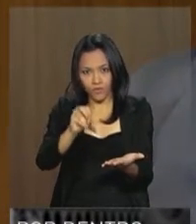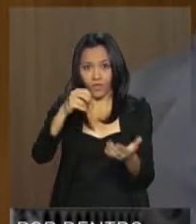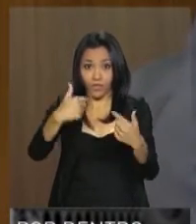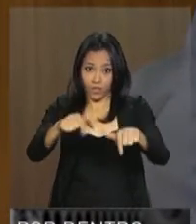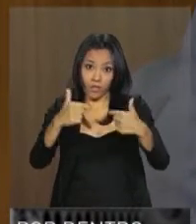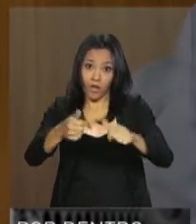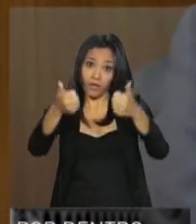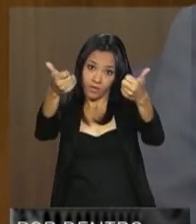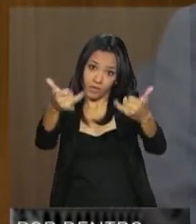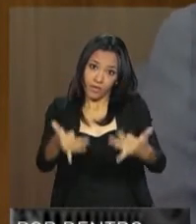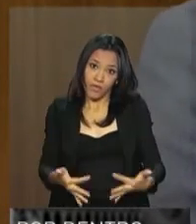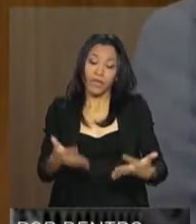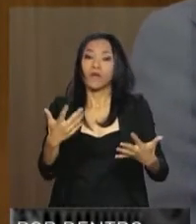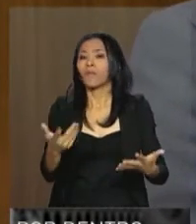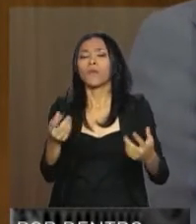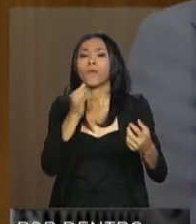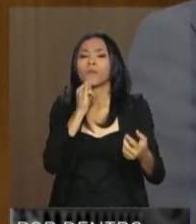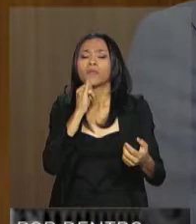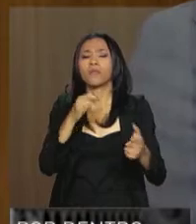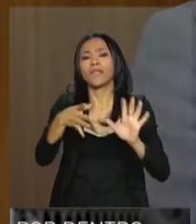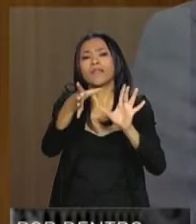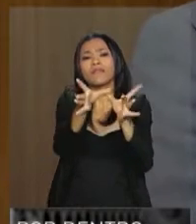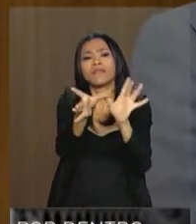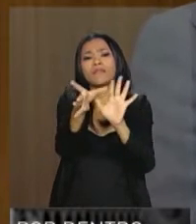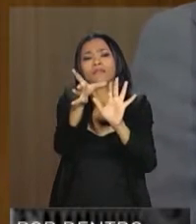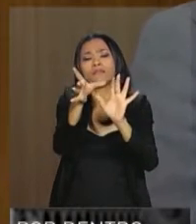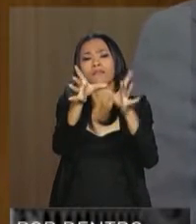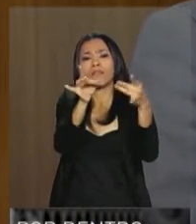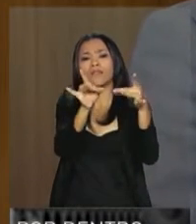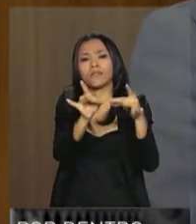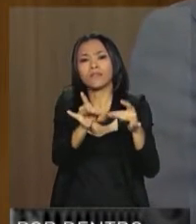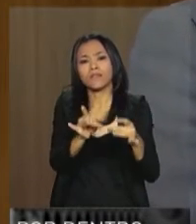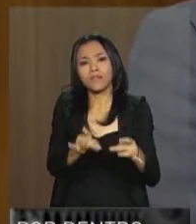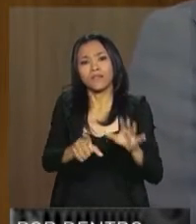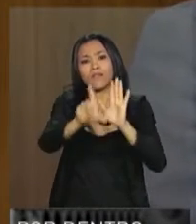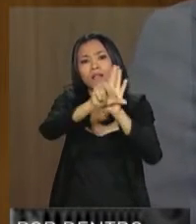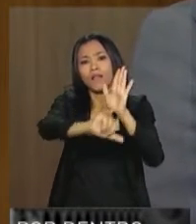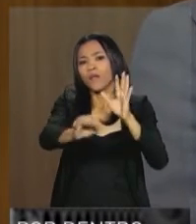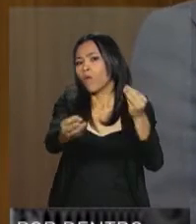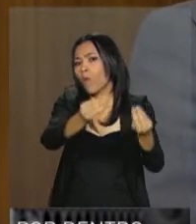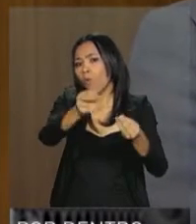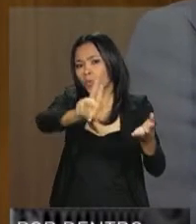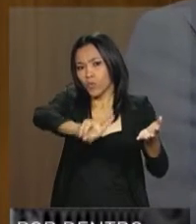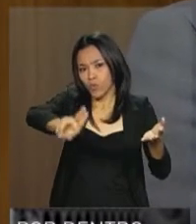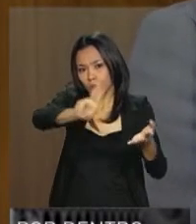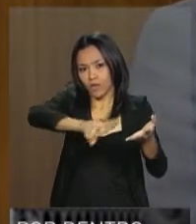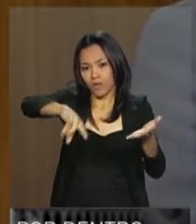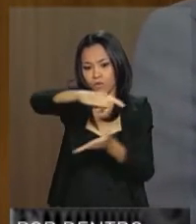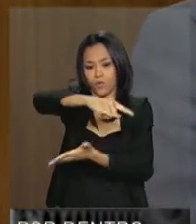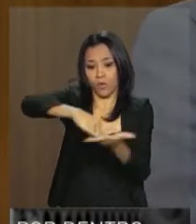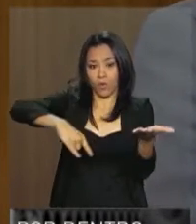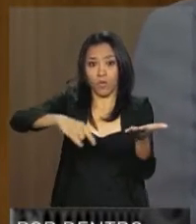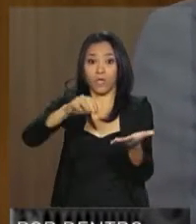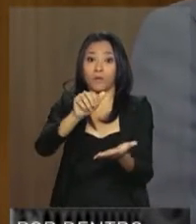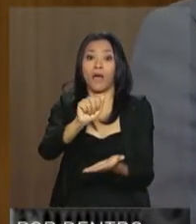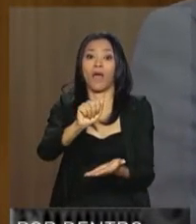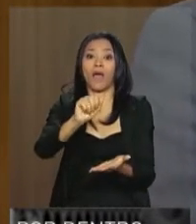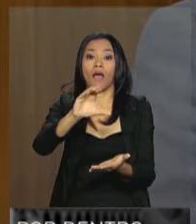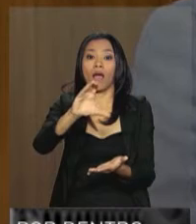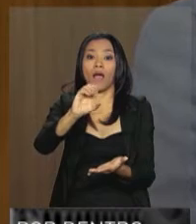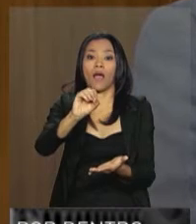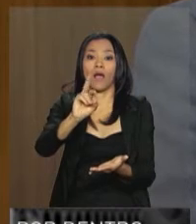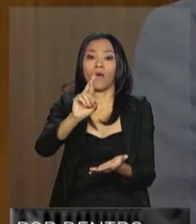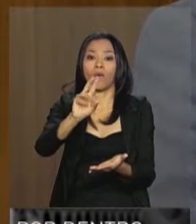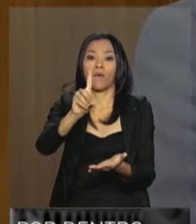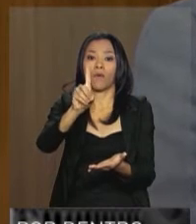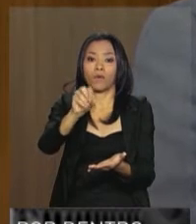que situações os acordos coletivos de trabalho poderão deliberar com força de lei eu em particular não um respeito